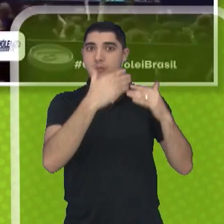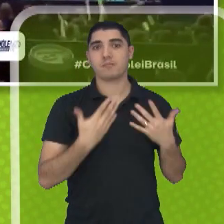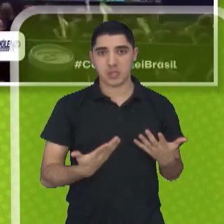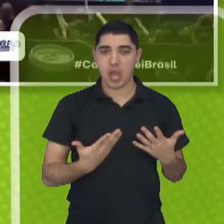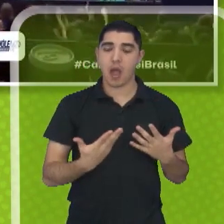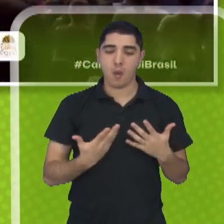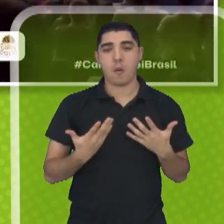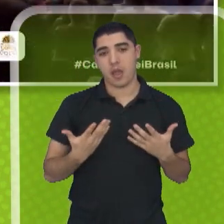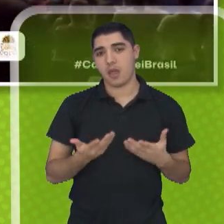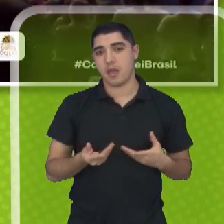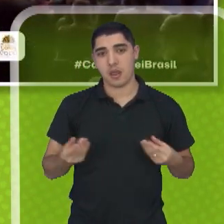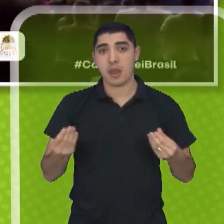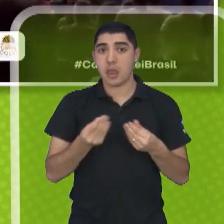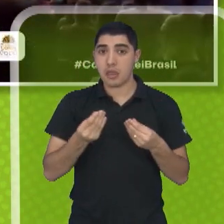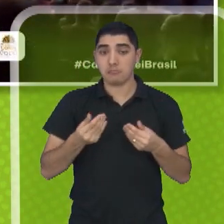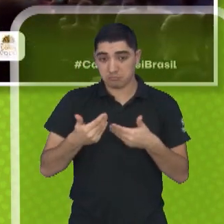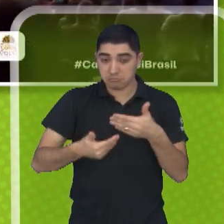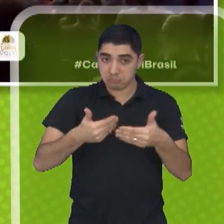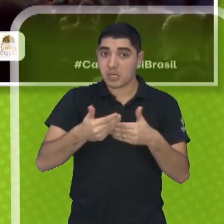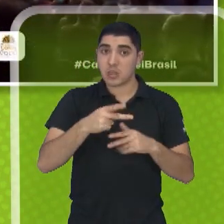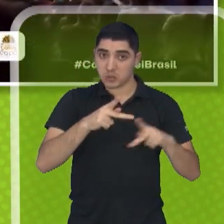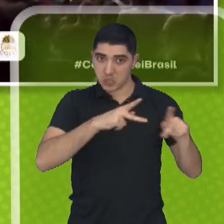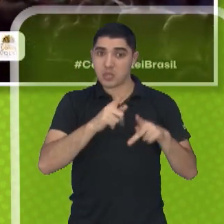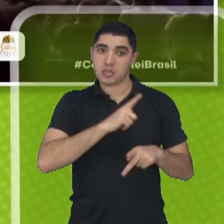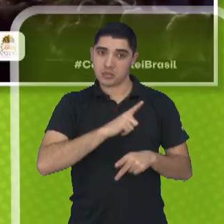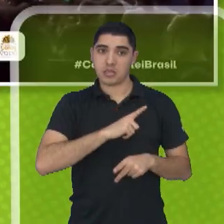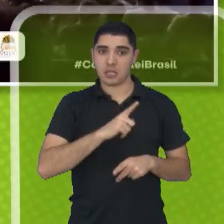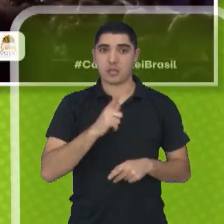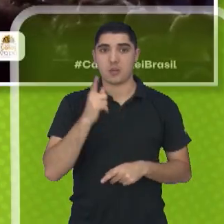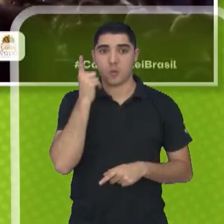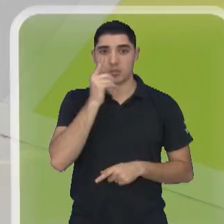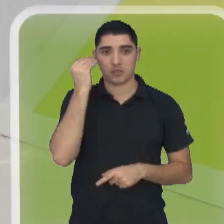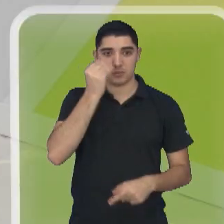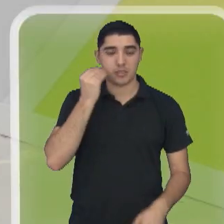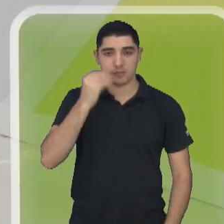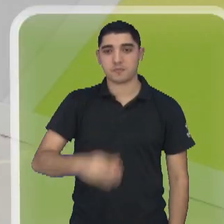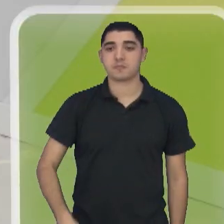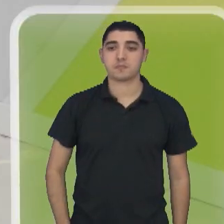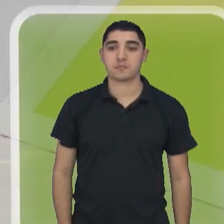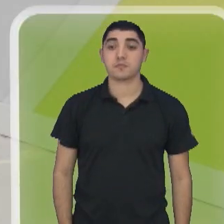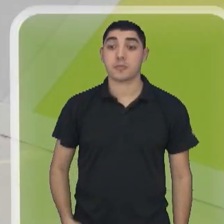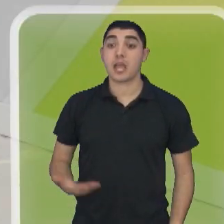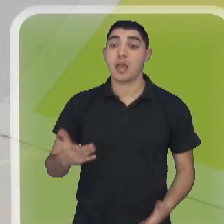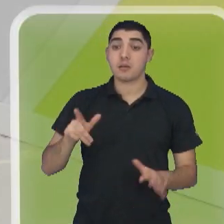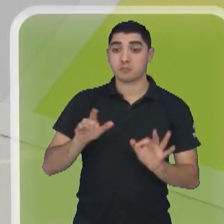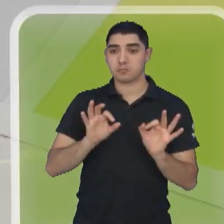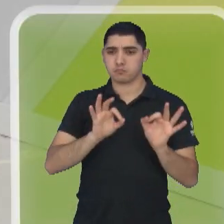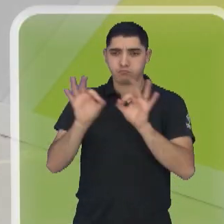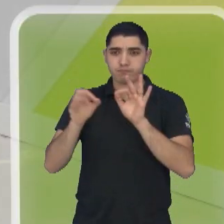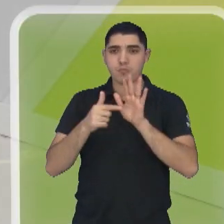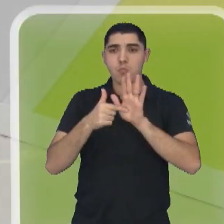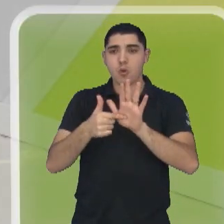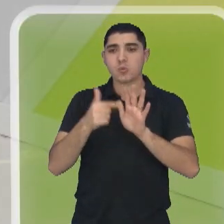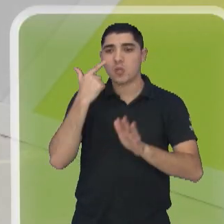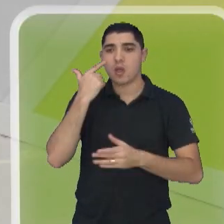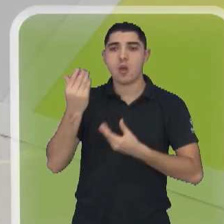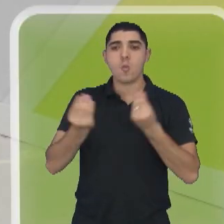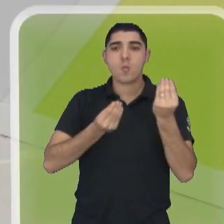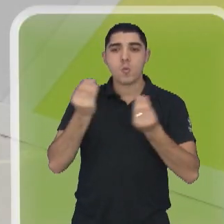enfim. Aos poucos, o São José tá incorporando também no campeonato. Pois é. Matheus, coloca aqui pra gente, primeiro, como é que